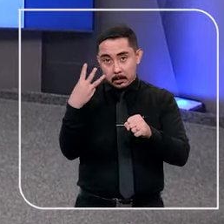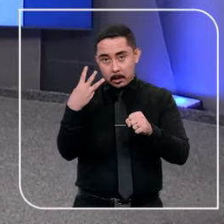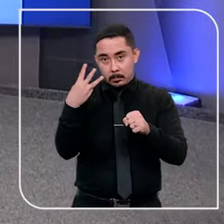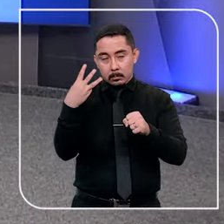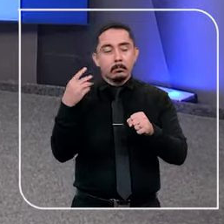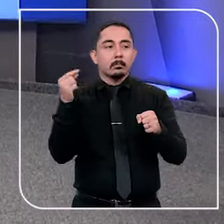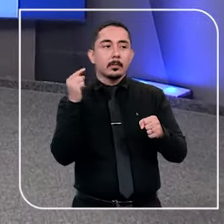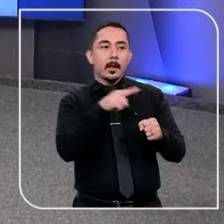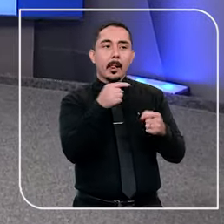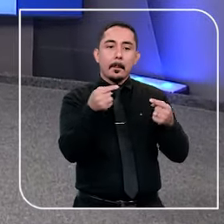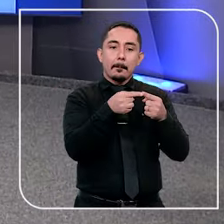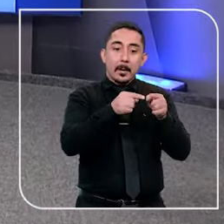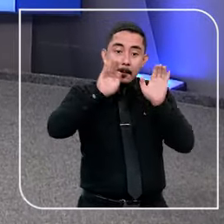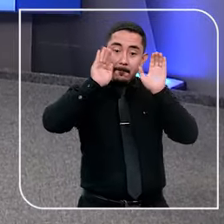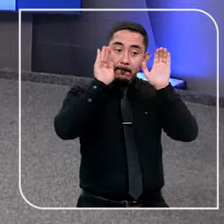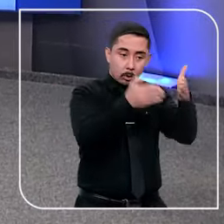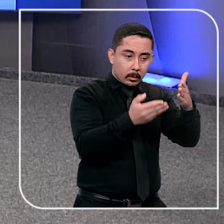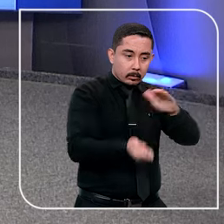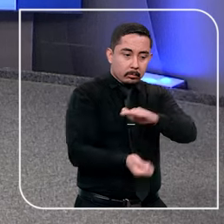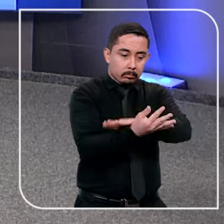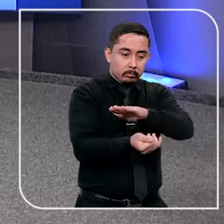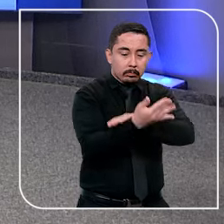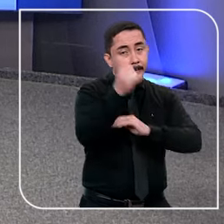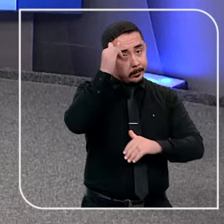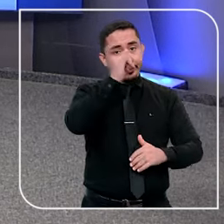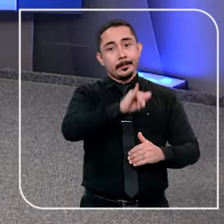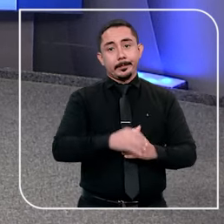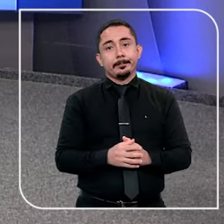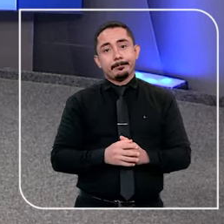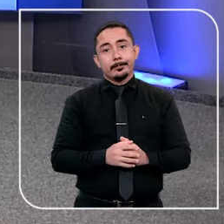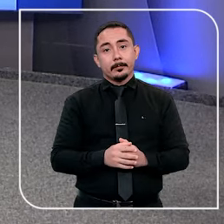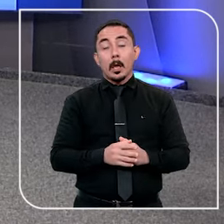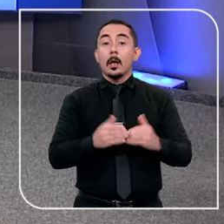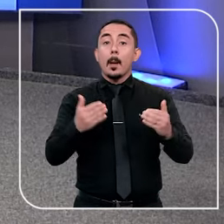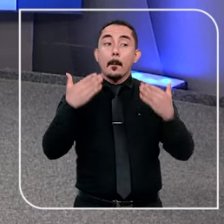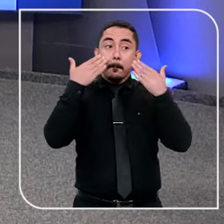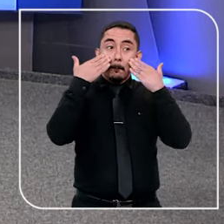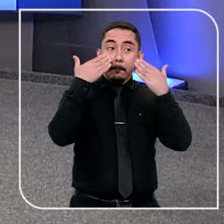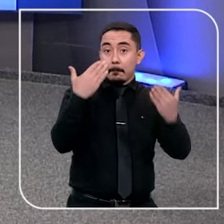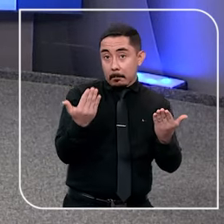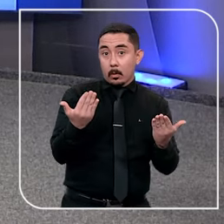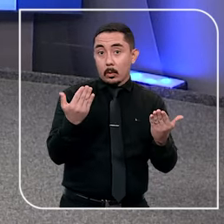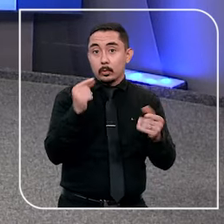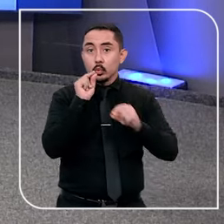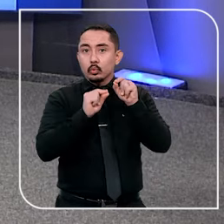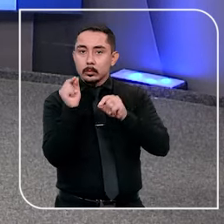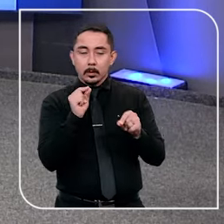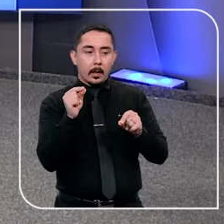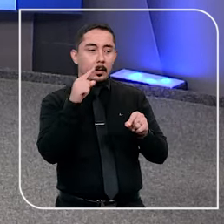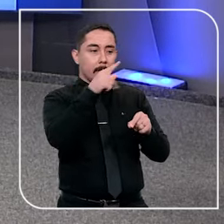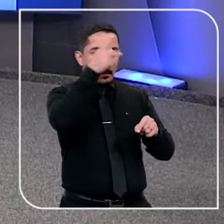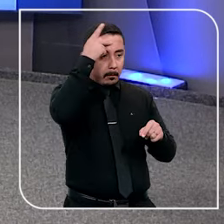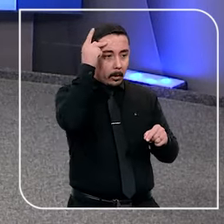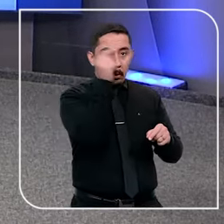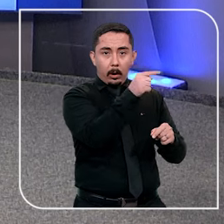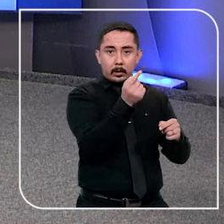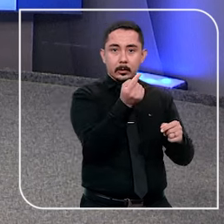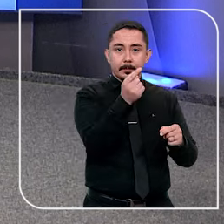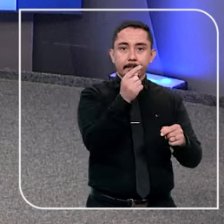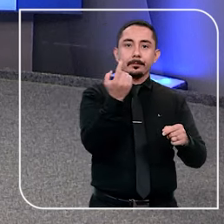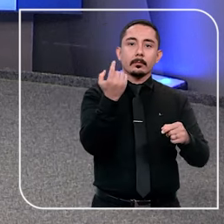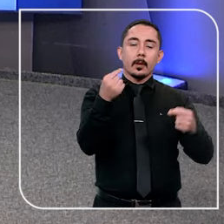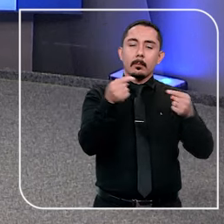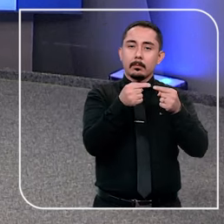Nacional voltada exclusivamente para o combate à corrupção prevendo que pessoas jurídicas podem ser